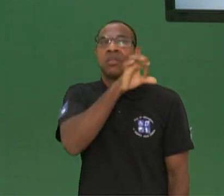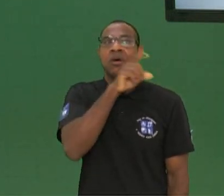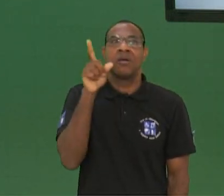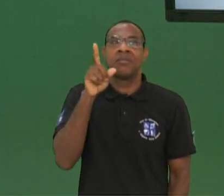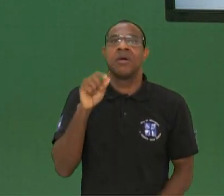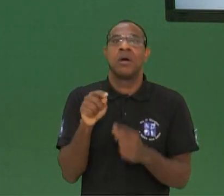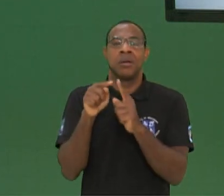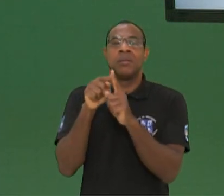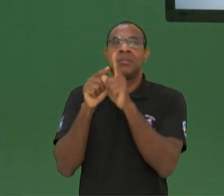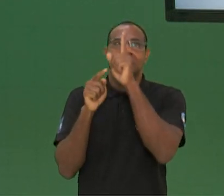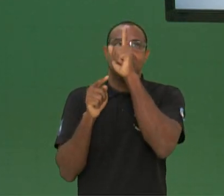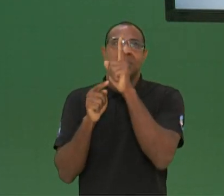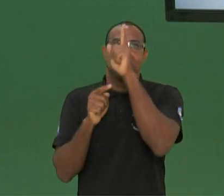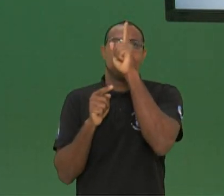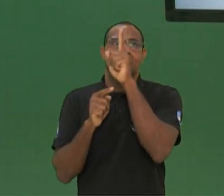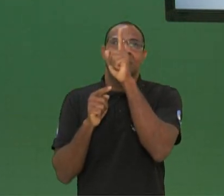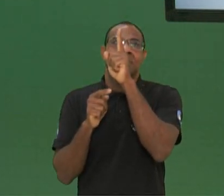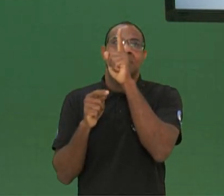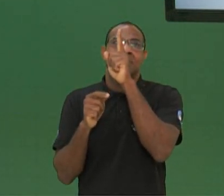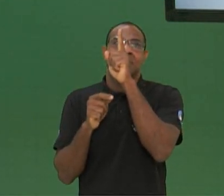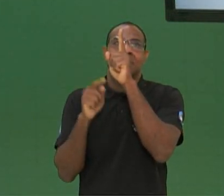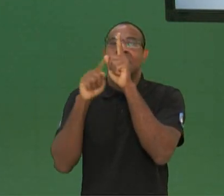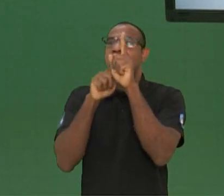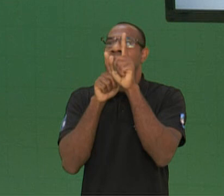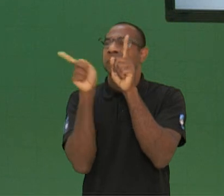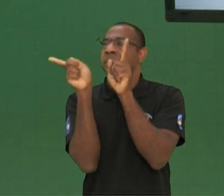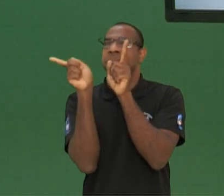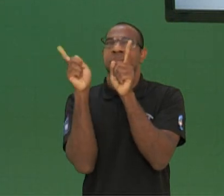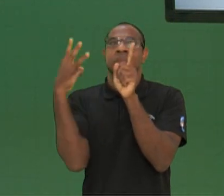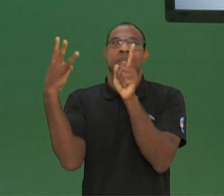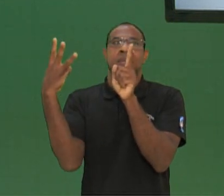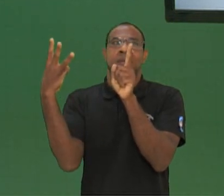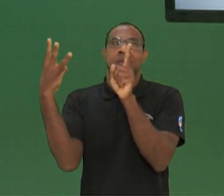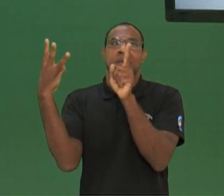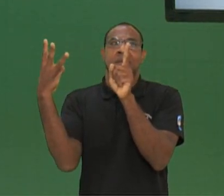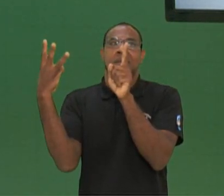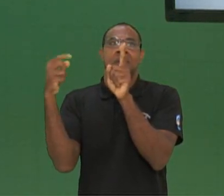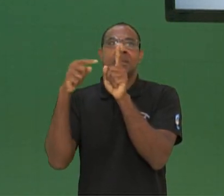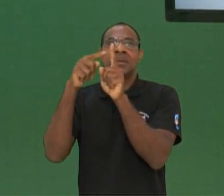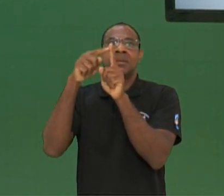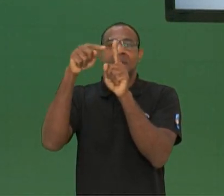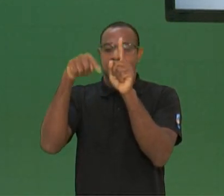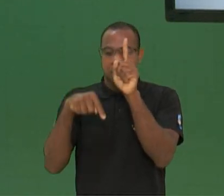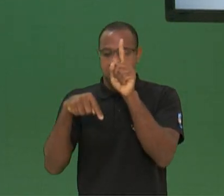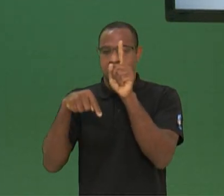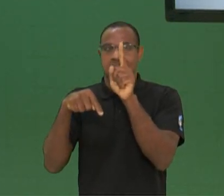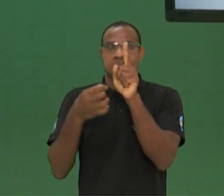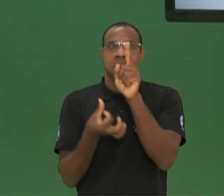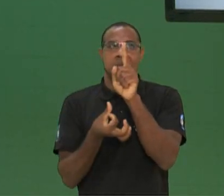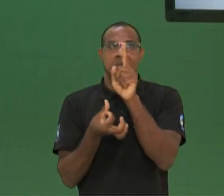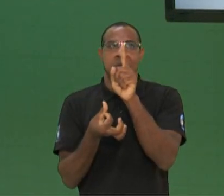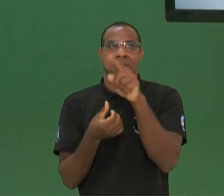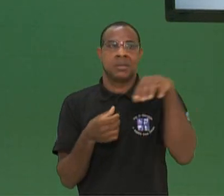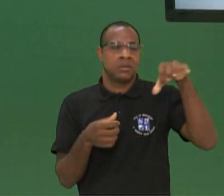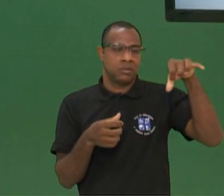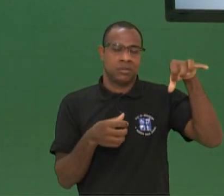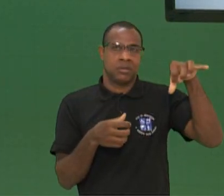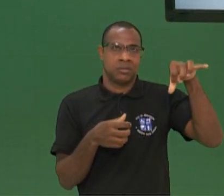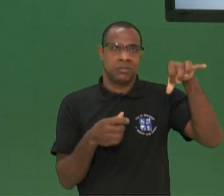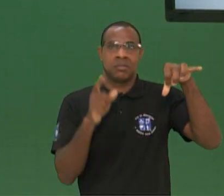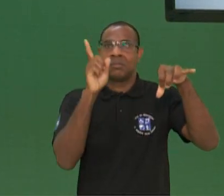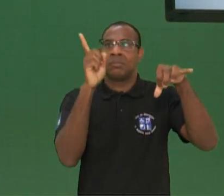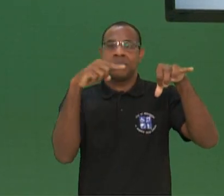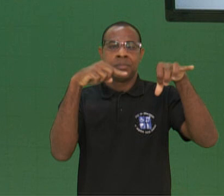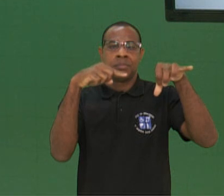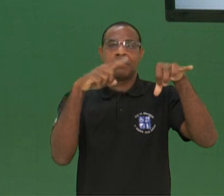horas ou meia-noite. Né? Aqui seria 3 horas, aqui 6 horas e aqui 9 horas da noite, ou da